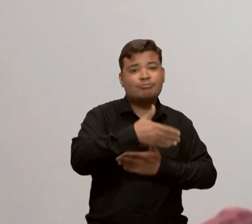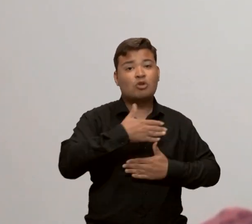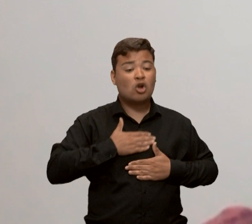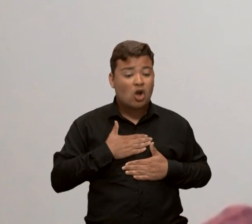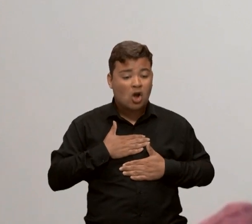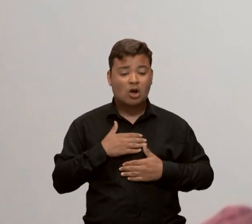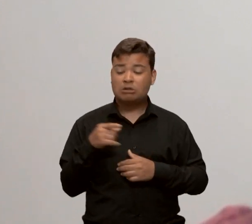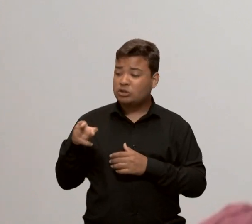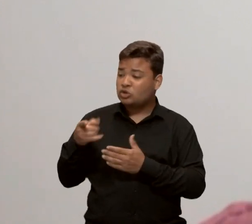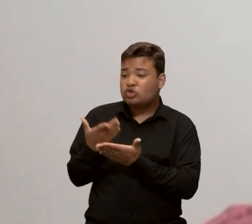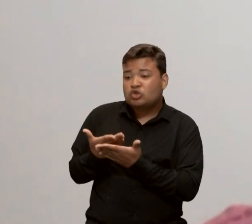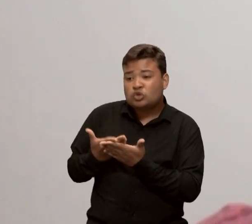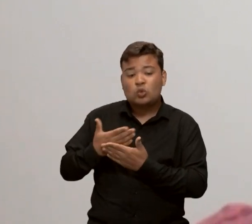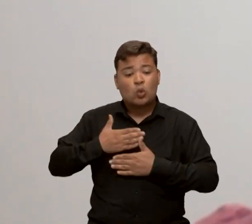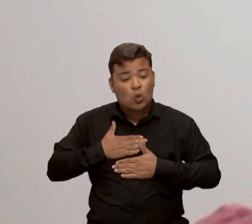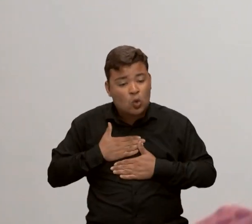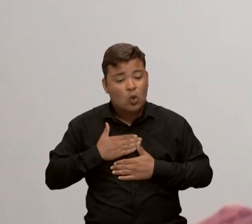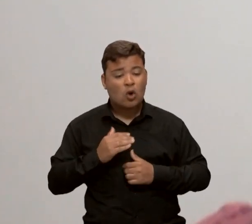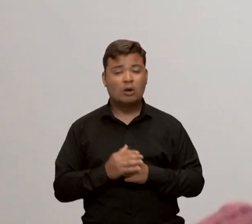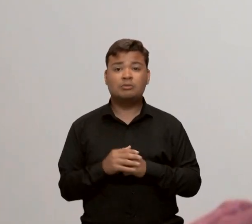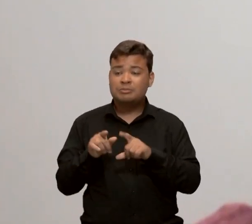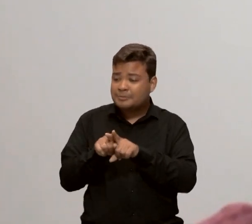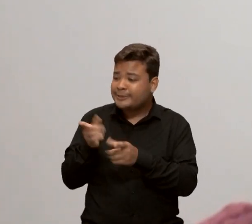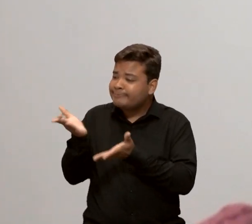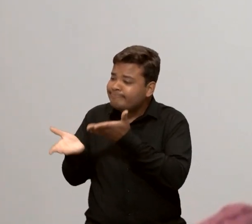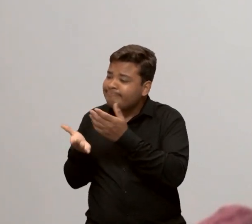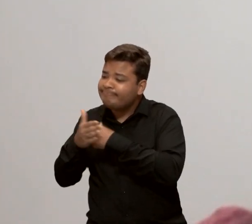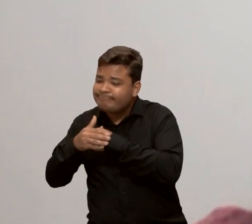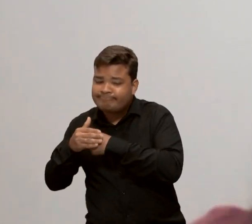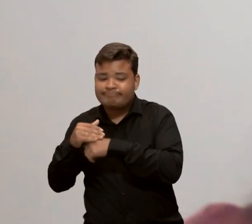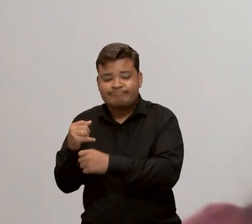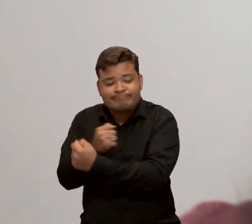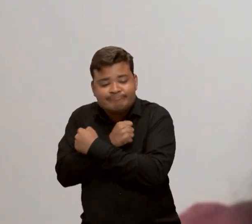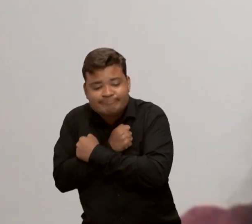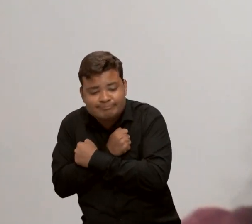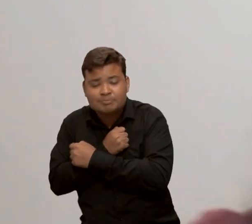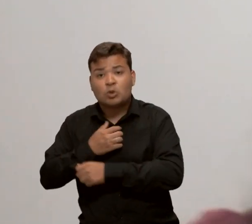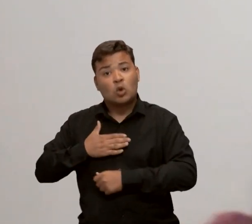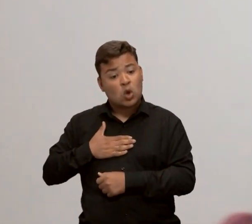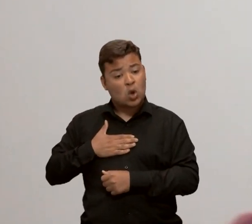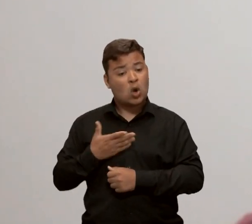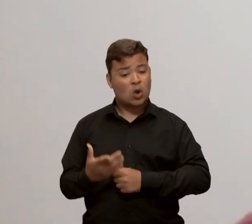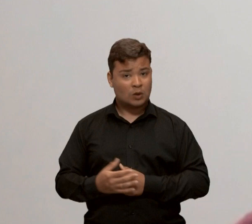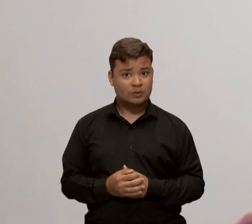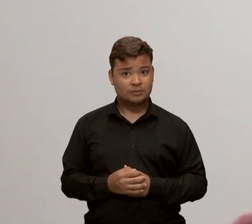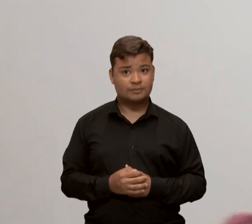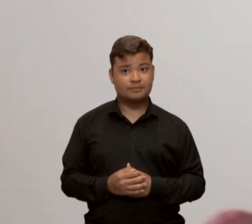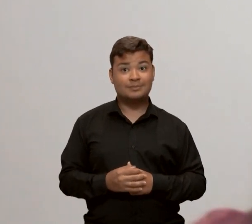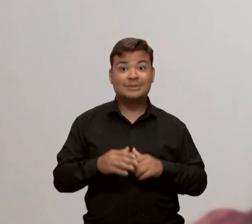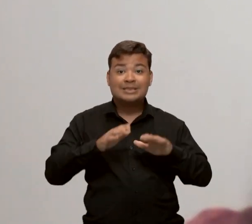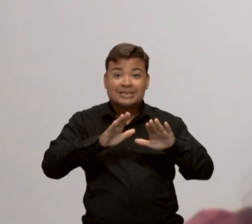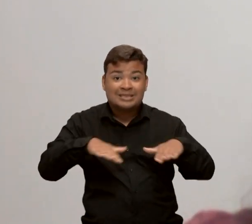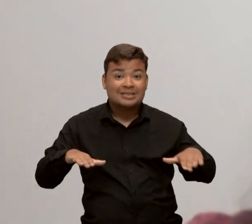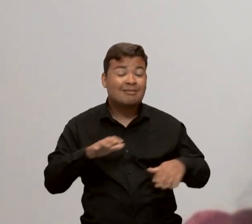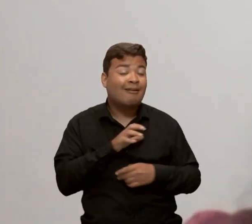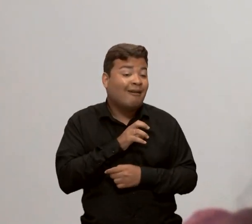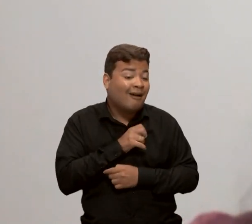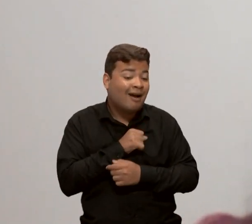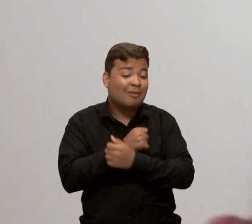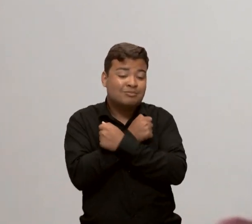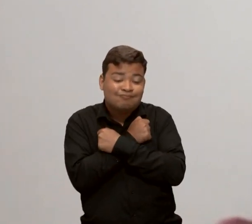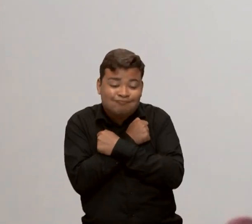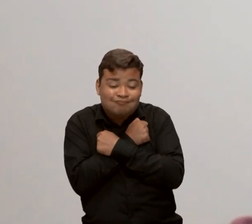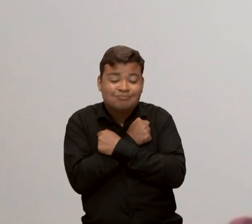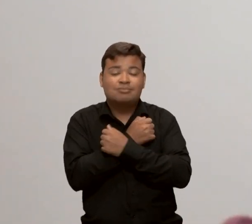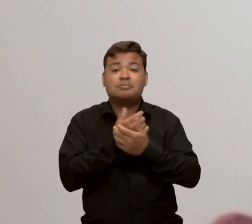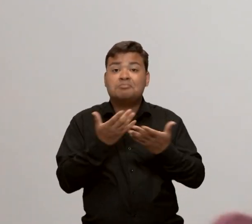estudar, né? E ele gosta de carinho, abraçar. As crianças gostam muito de abraçar, todas elas. Então,